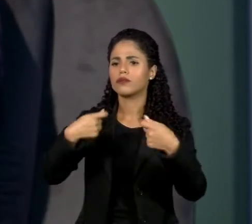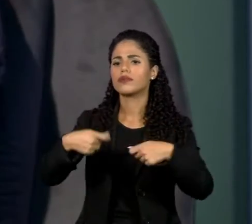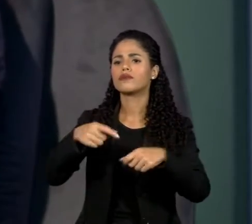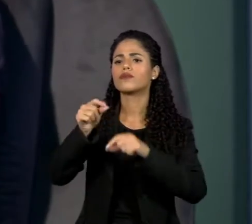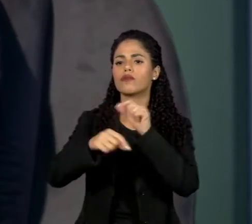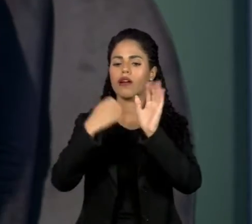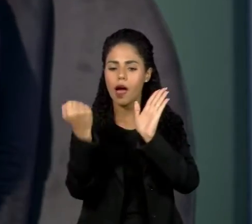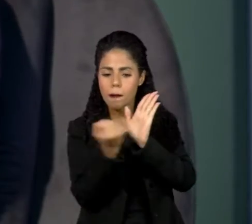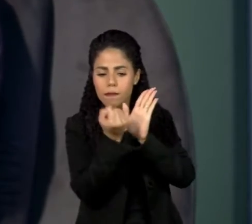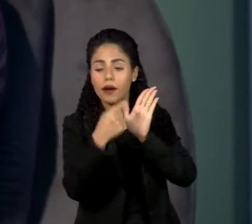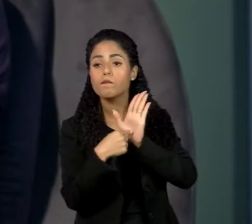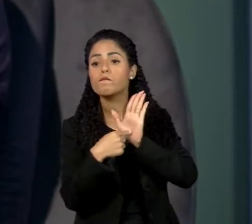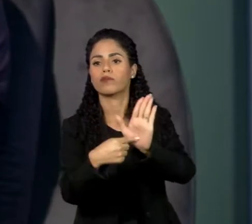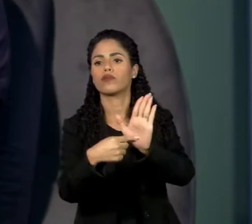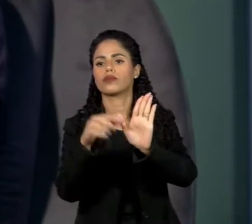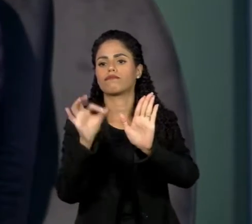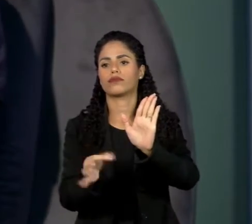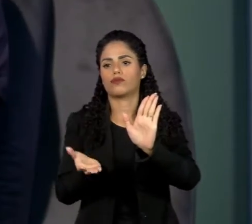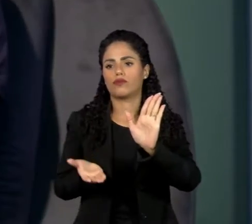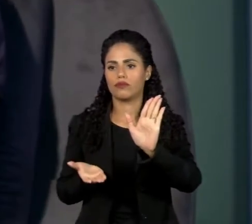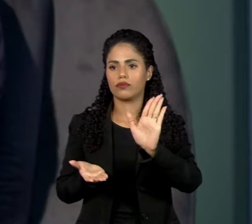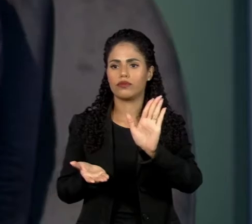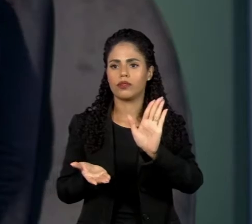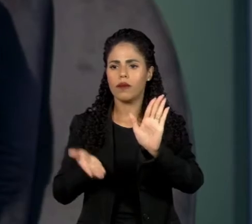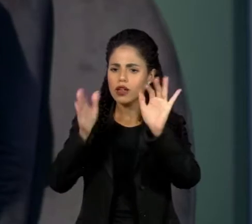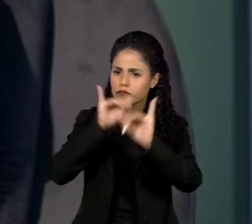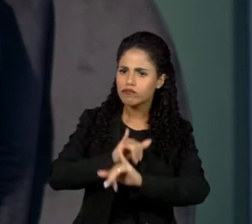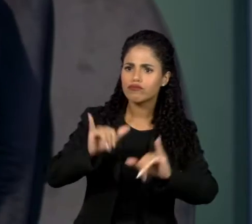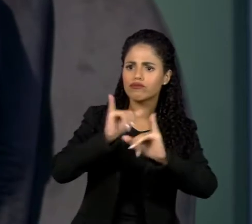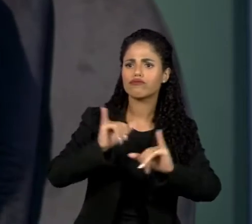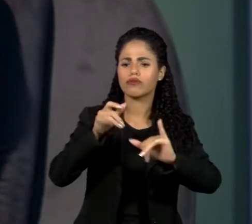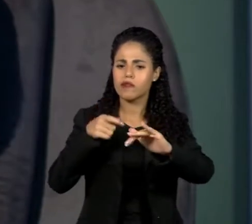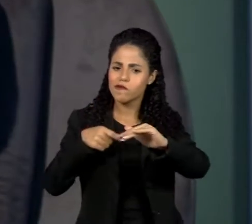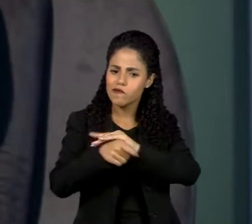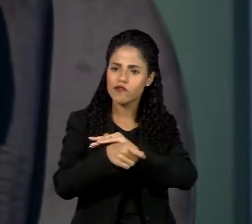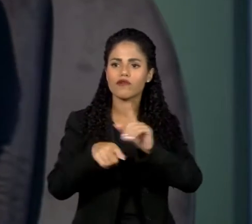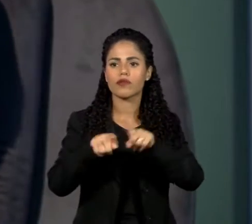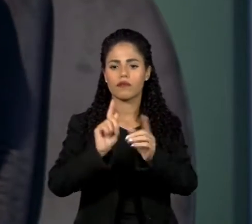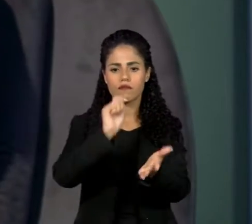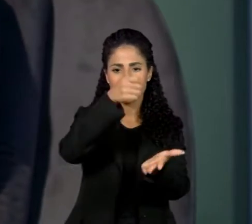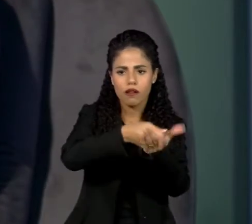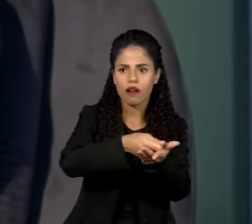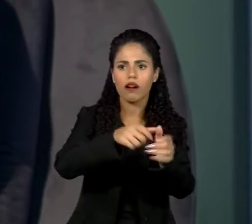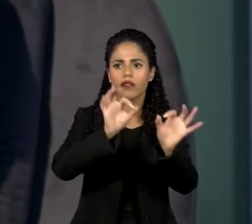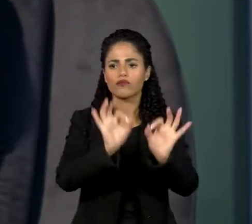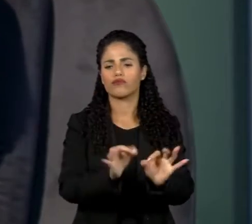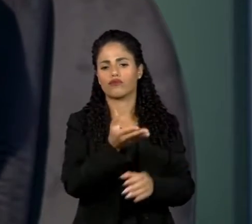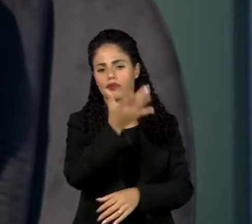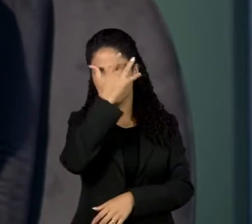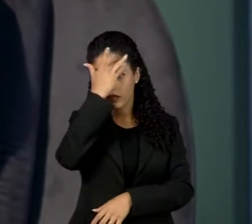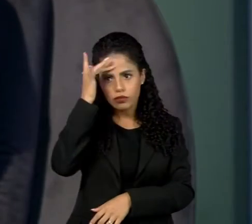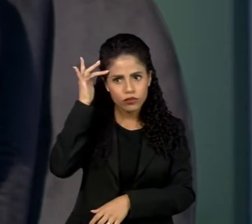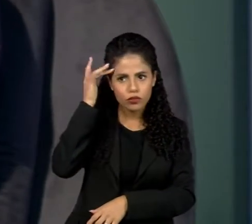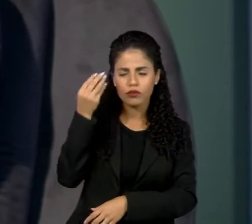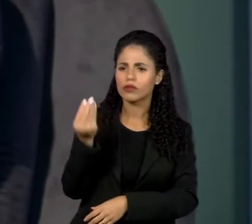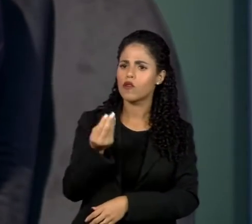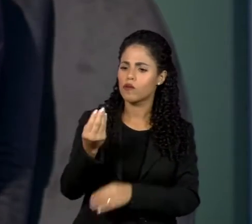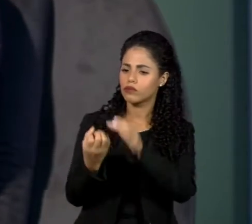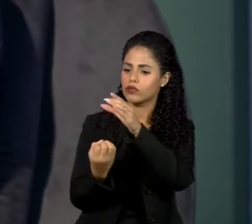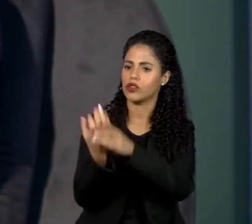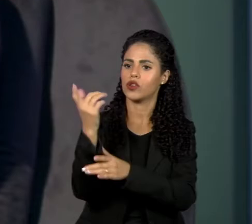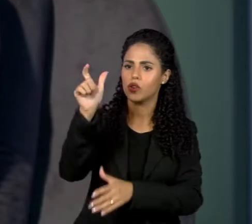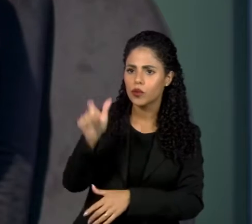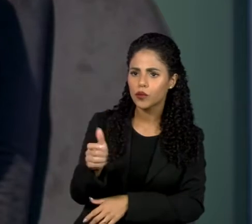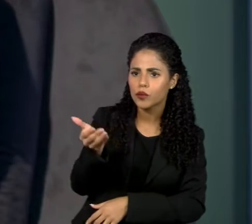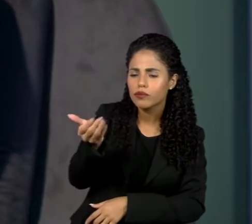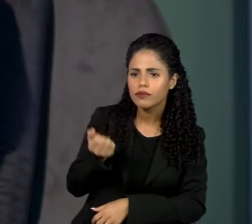que a marca possa potencializar nesse discurso através de grana e principalmente pagando de forma assertiva a esse criador, né? Porque